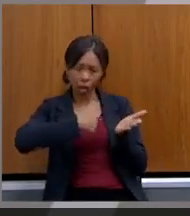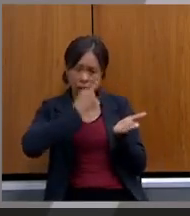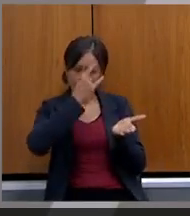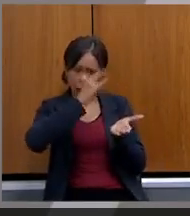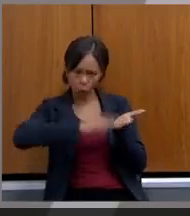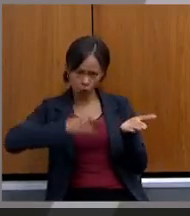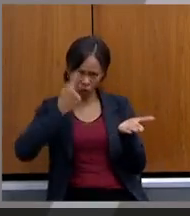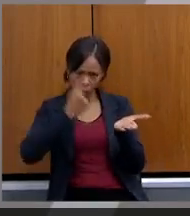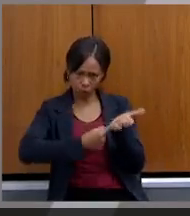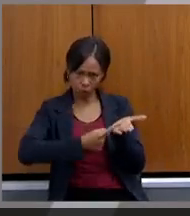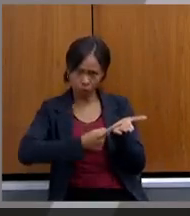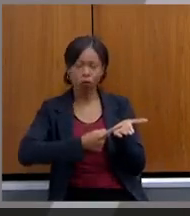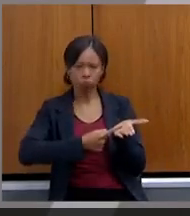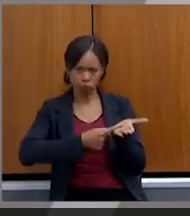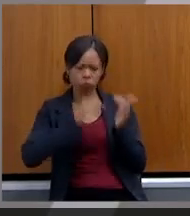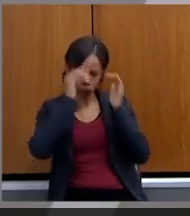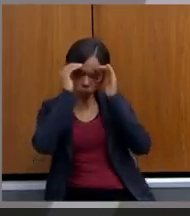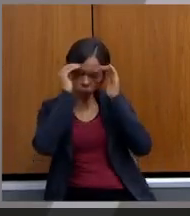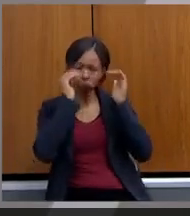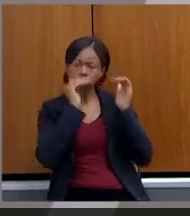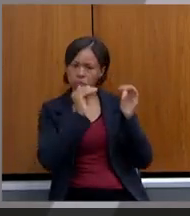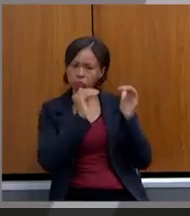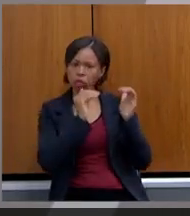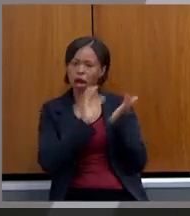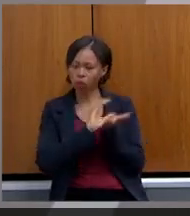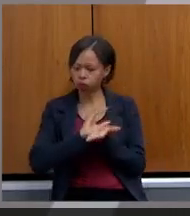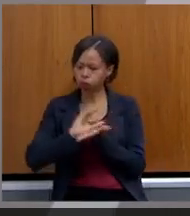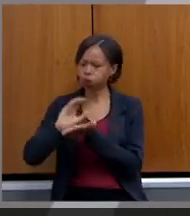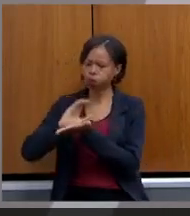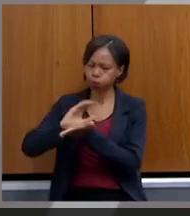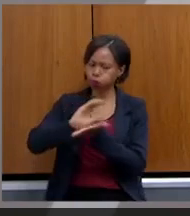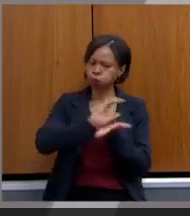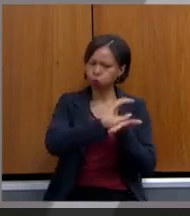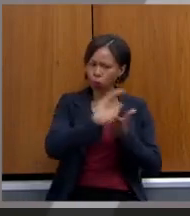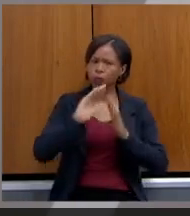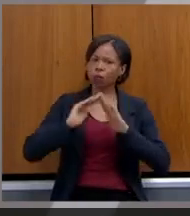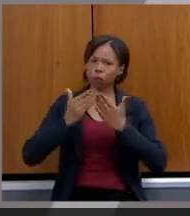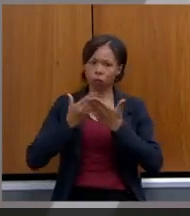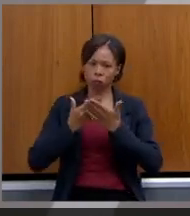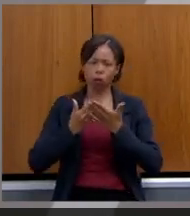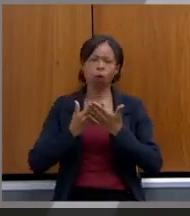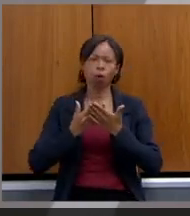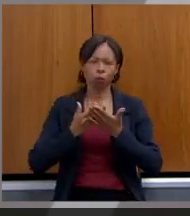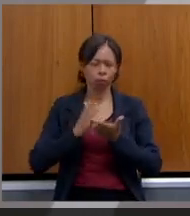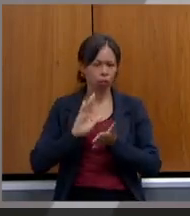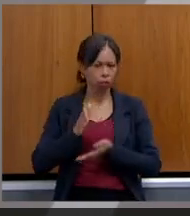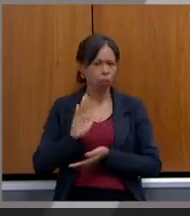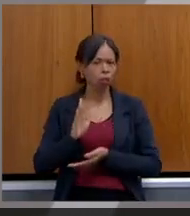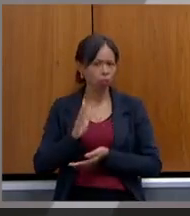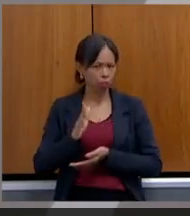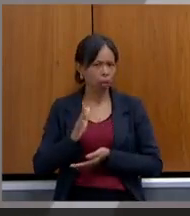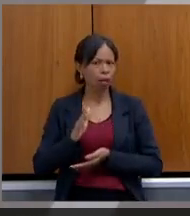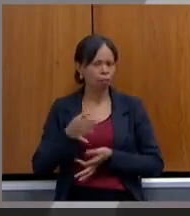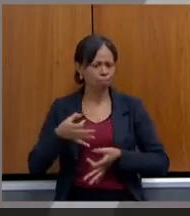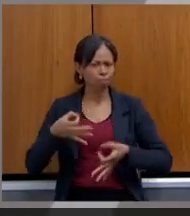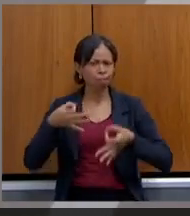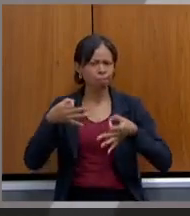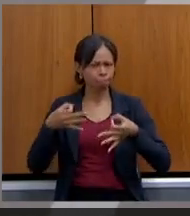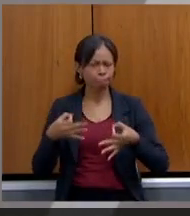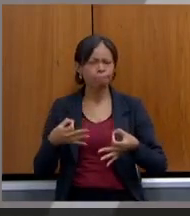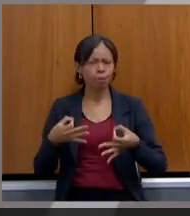ele a completo e tem que chegar dos recursos nas escolas de forma Tecnicamente bem feita